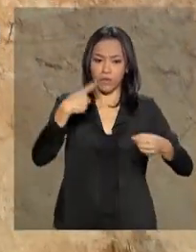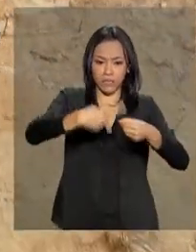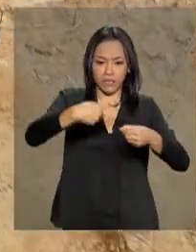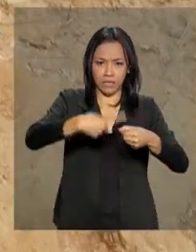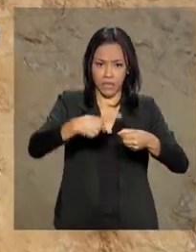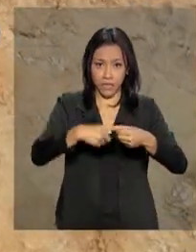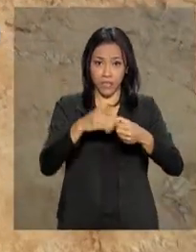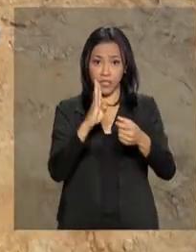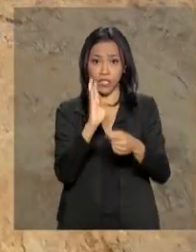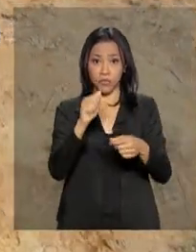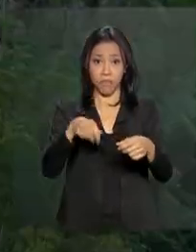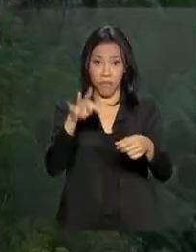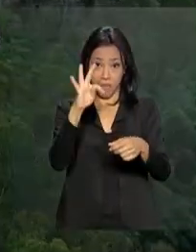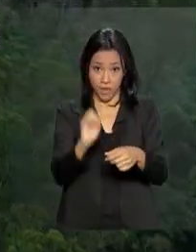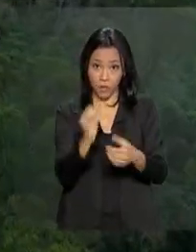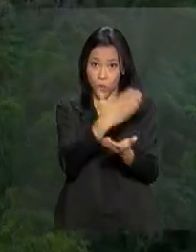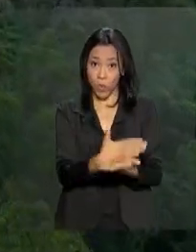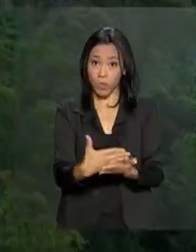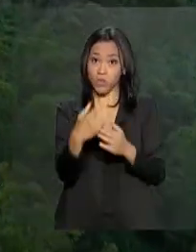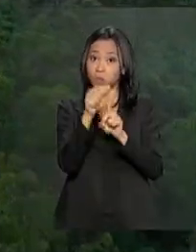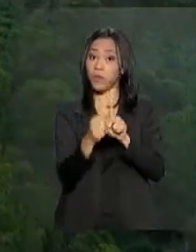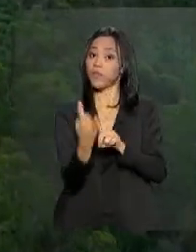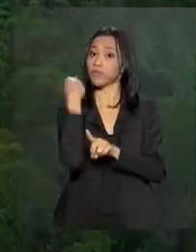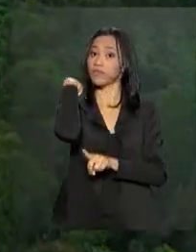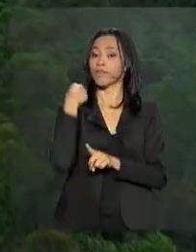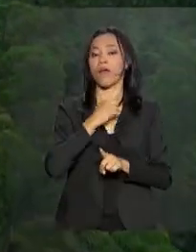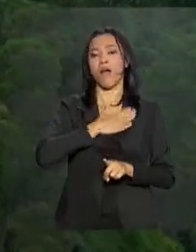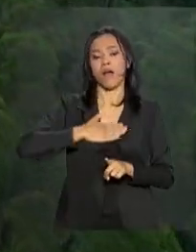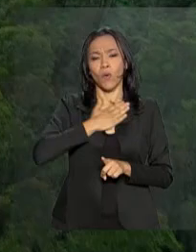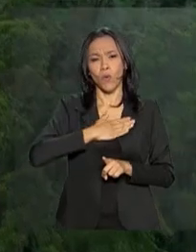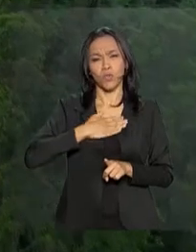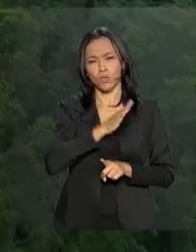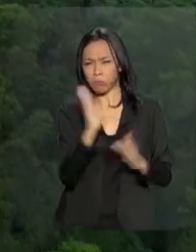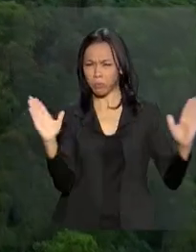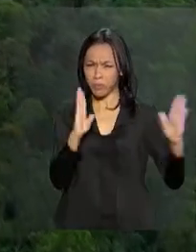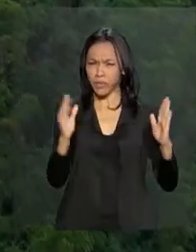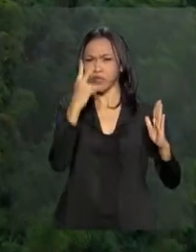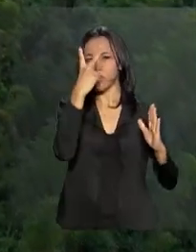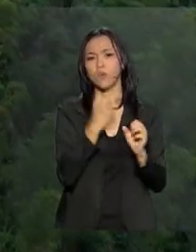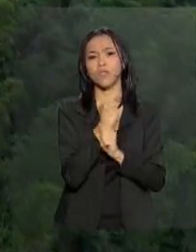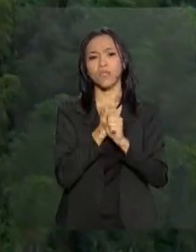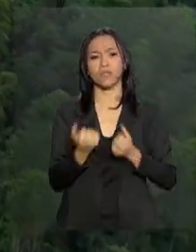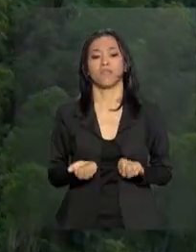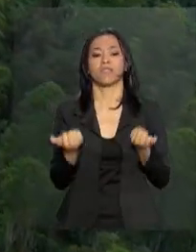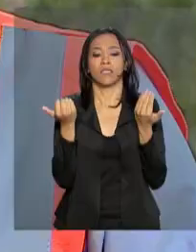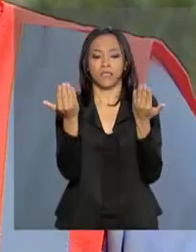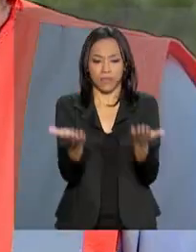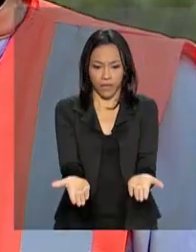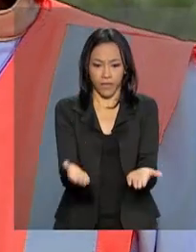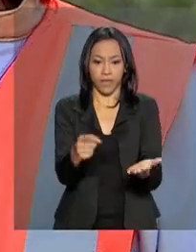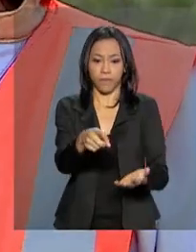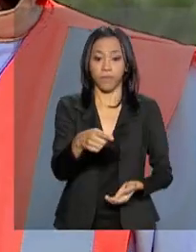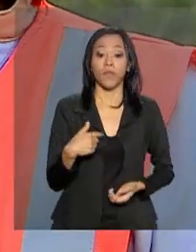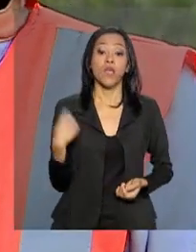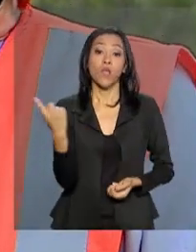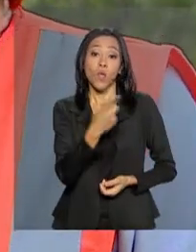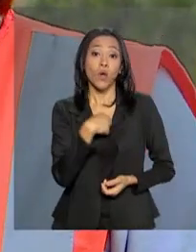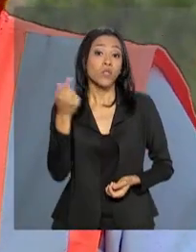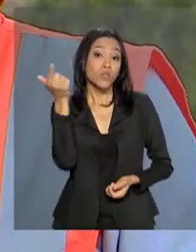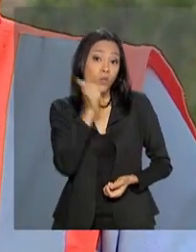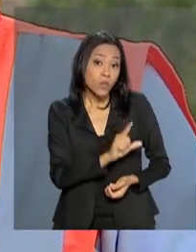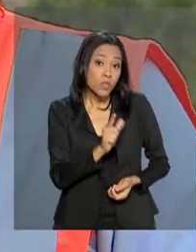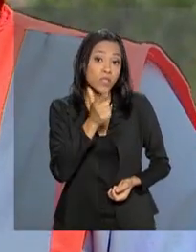foram iniciadas em agosto e devem ser entregues em até 2 anos. Nós obtivemos a licença para o